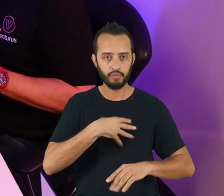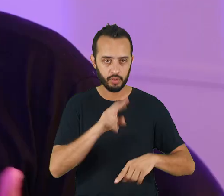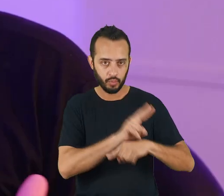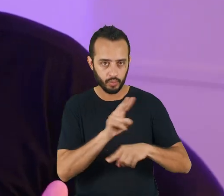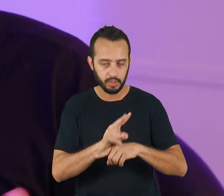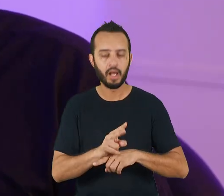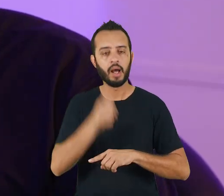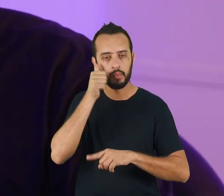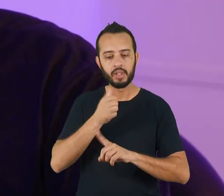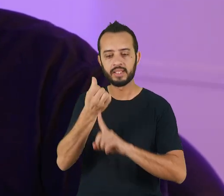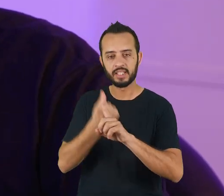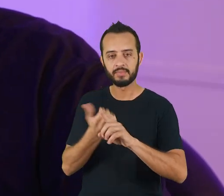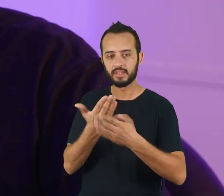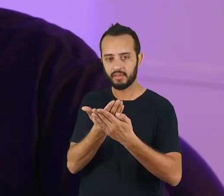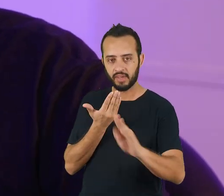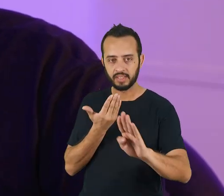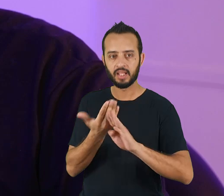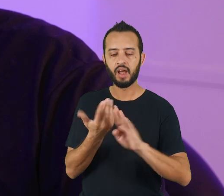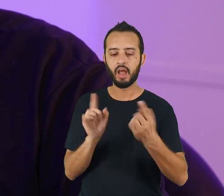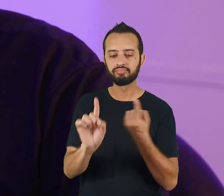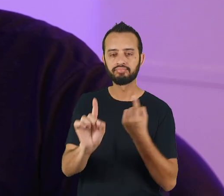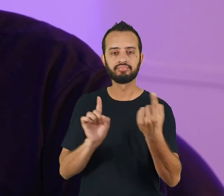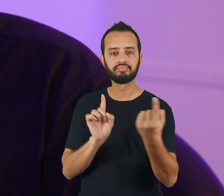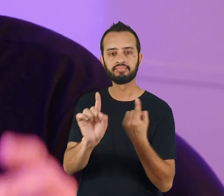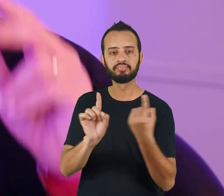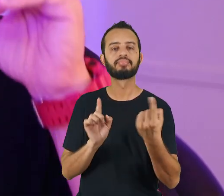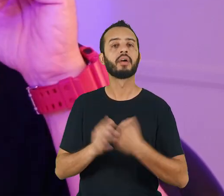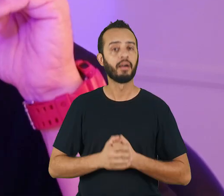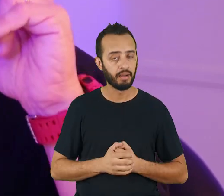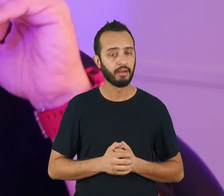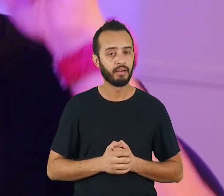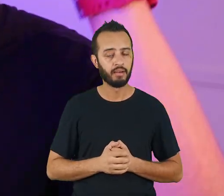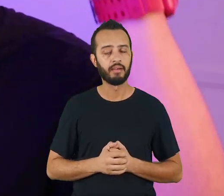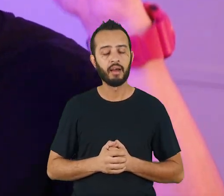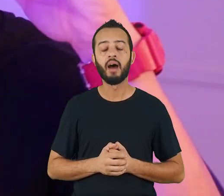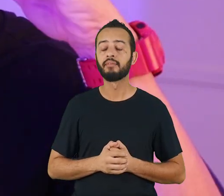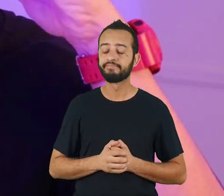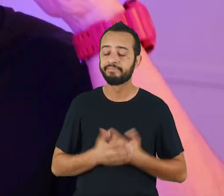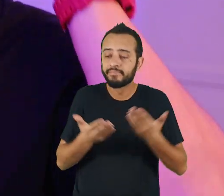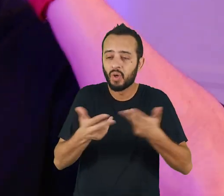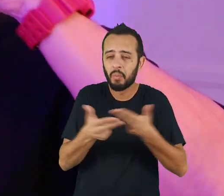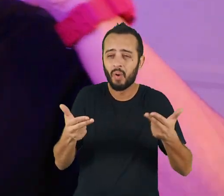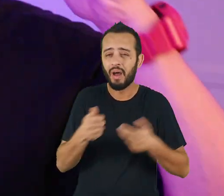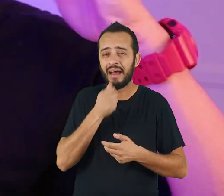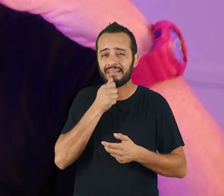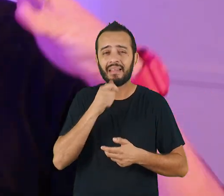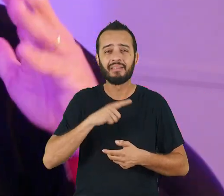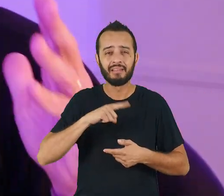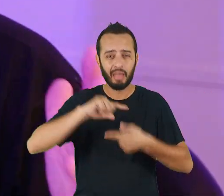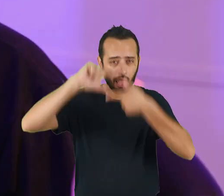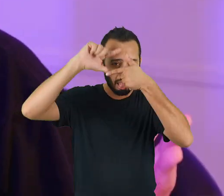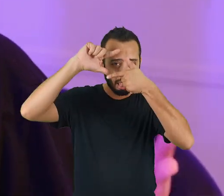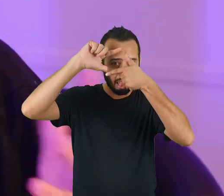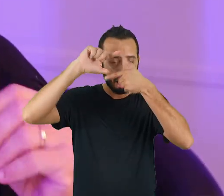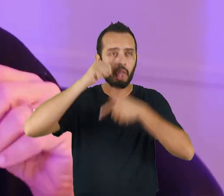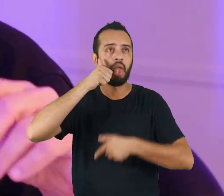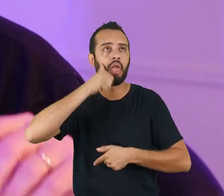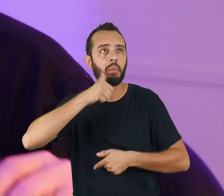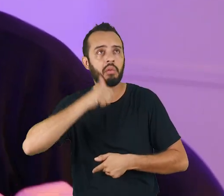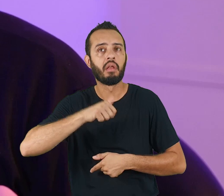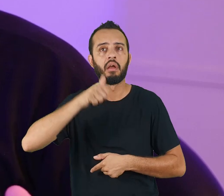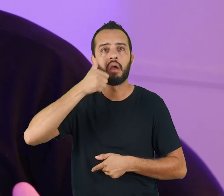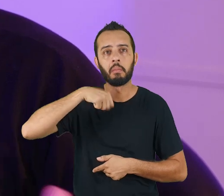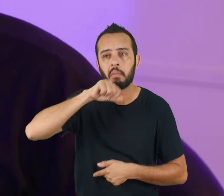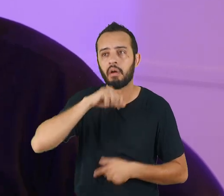é é um negócio que na verdade existe um ainda né aquela aquela mente quadrada né ai a mulher é mãe e